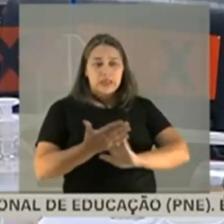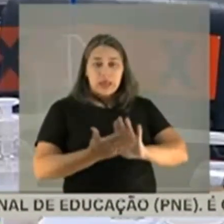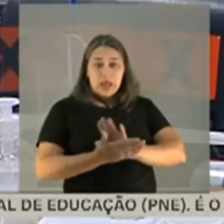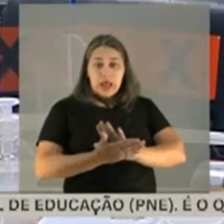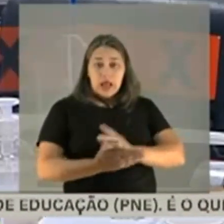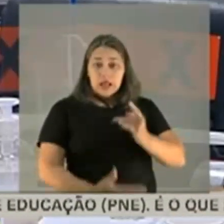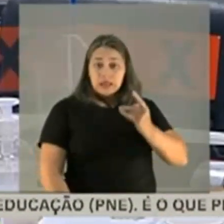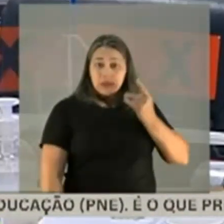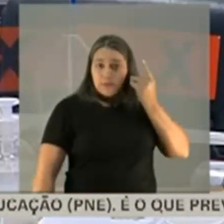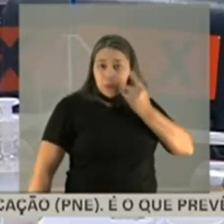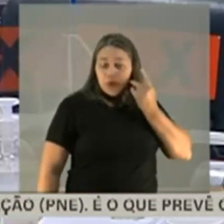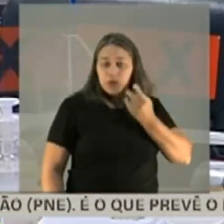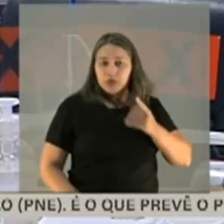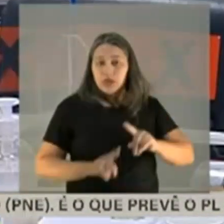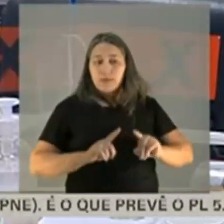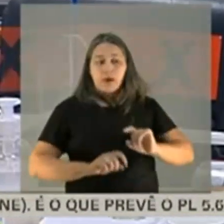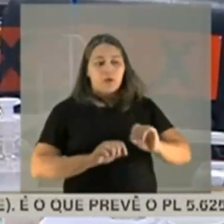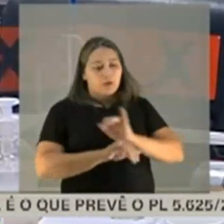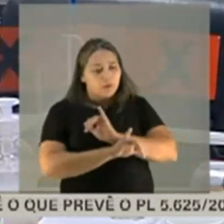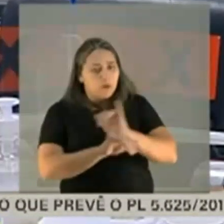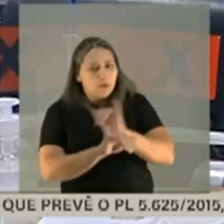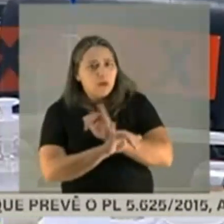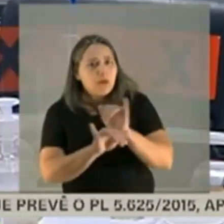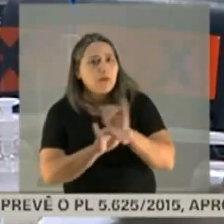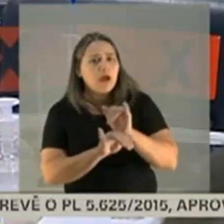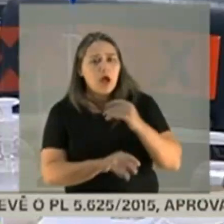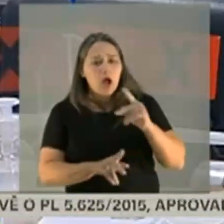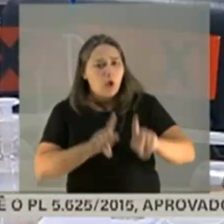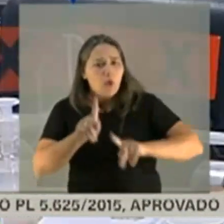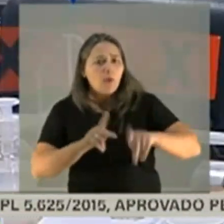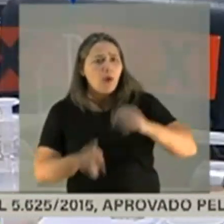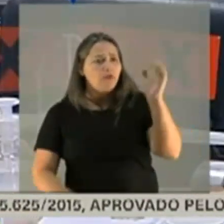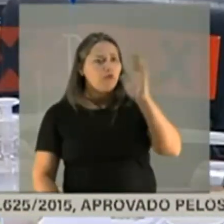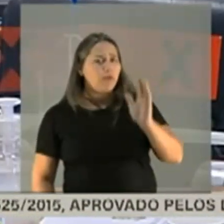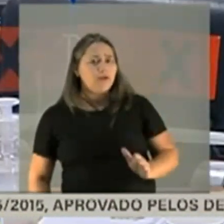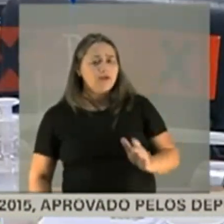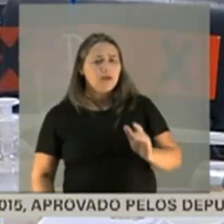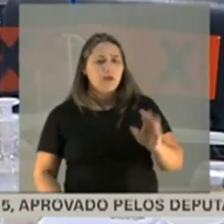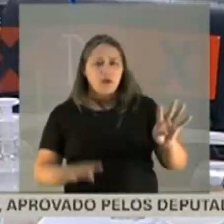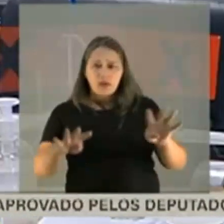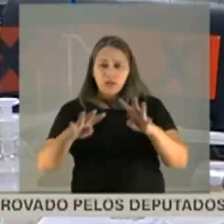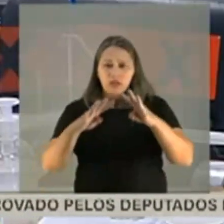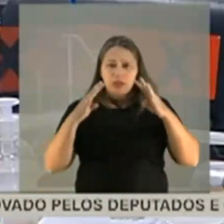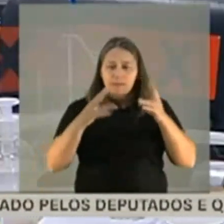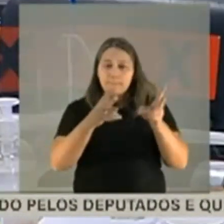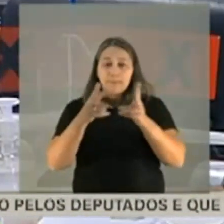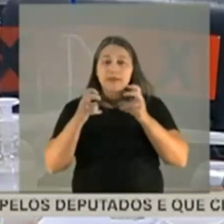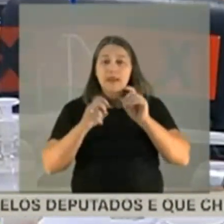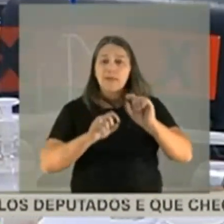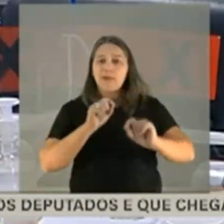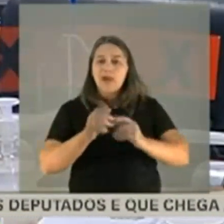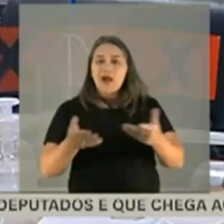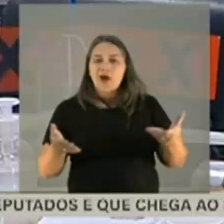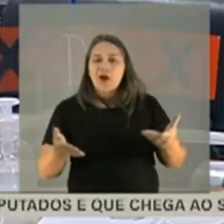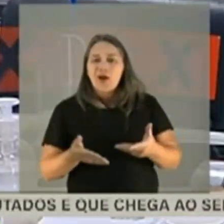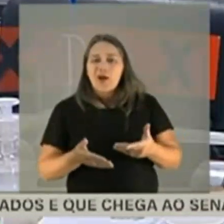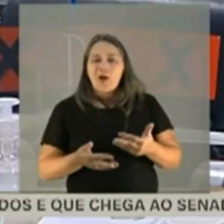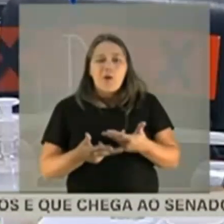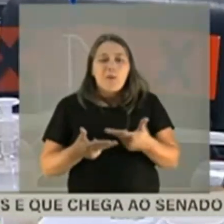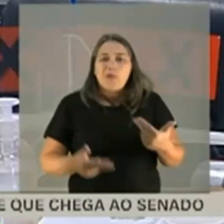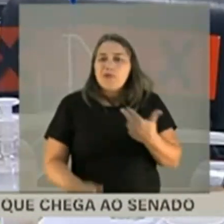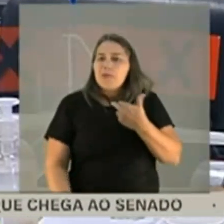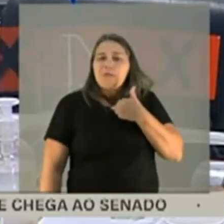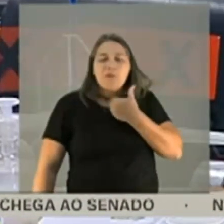aqui é narrativa por cima de narrativa, e o povo brasileiro que está assistindo está vendo hoje um capítulo que não deve esquecer